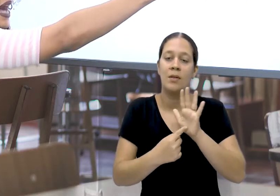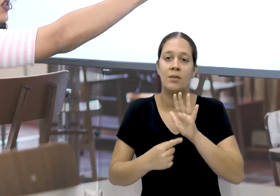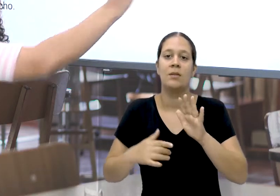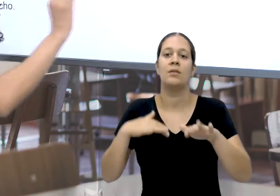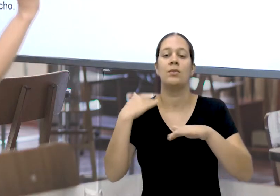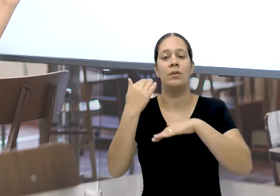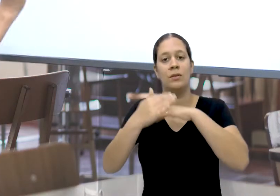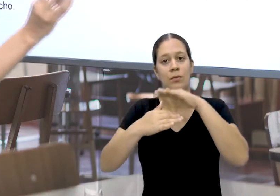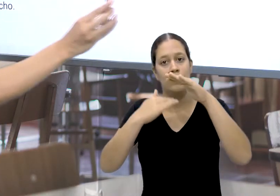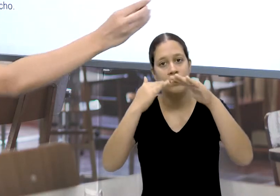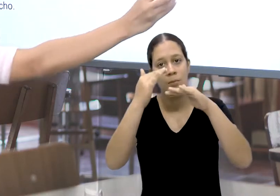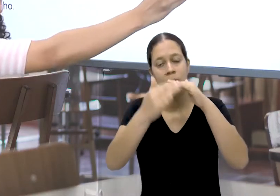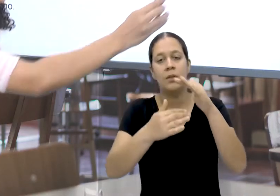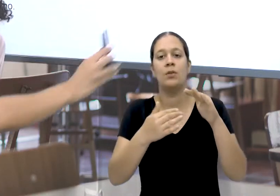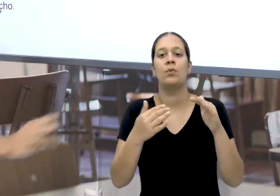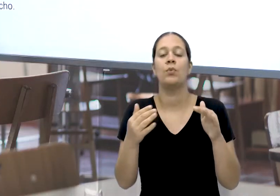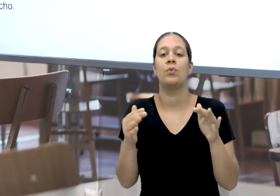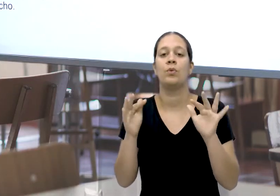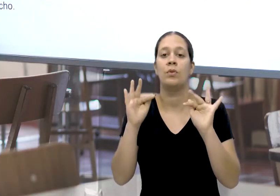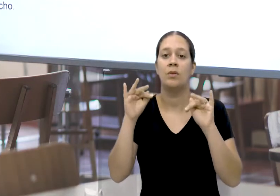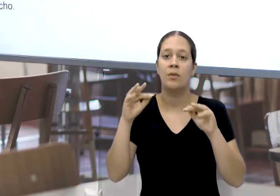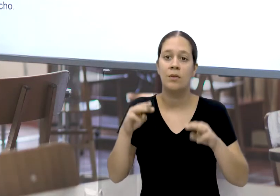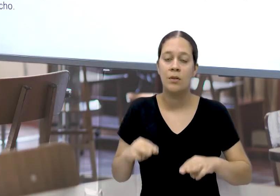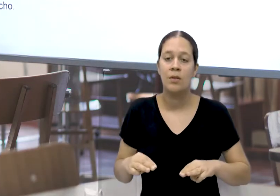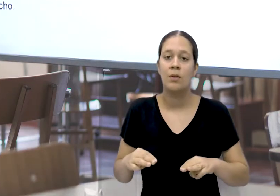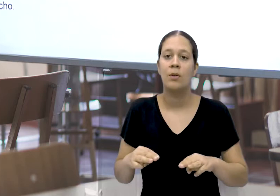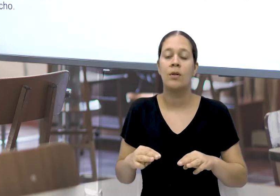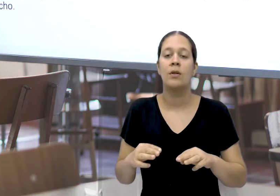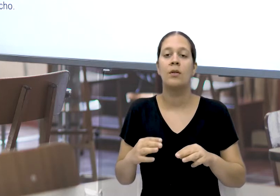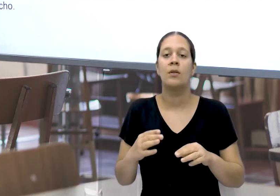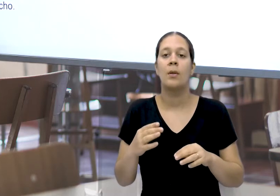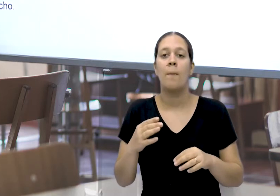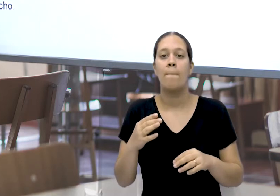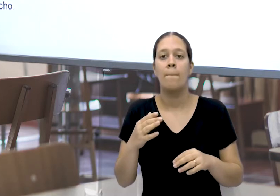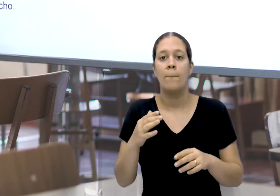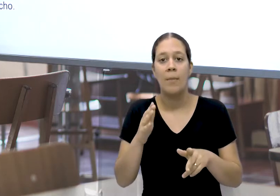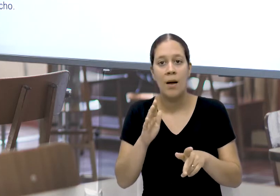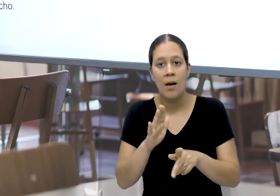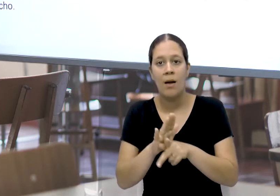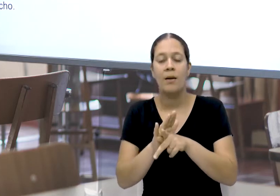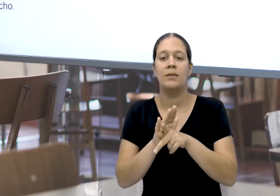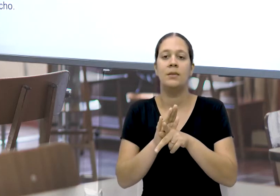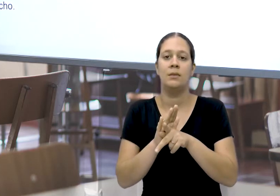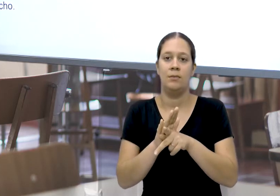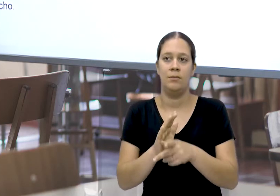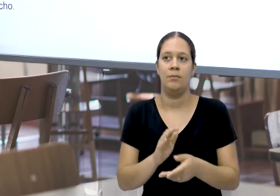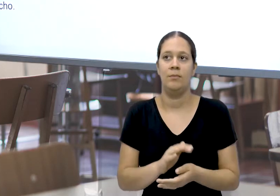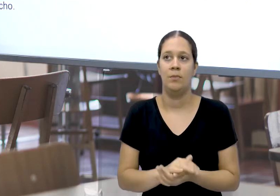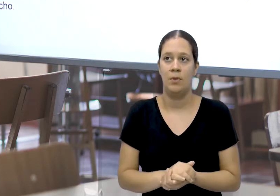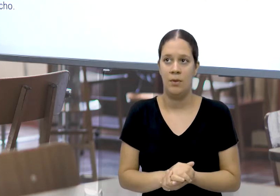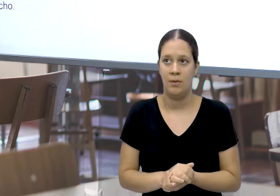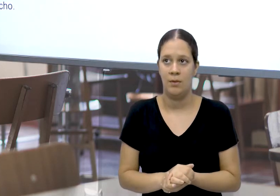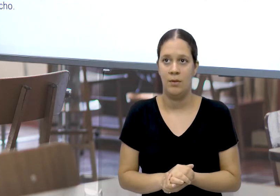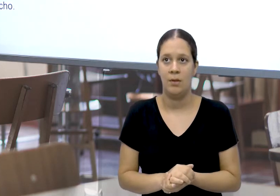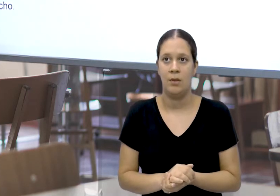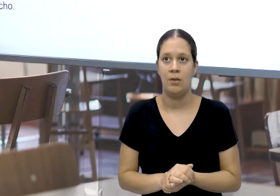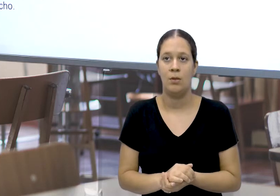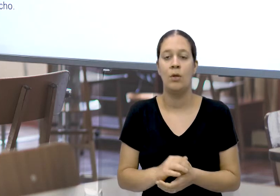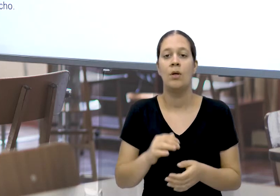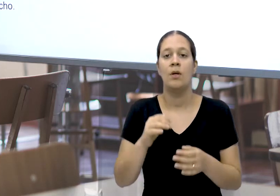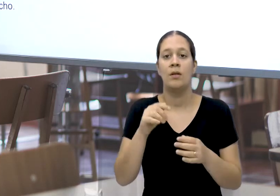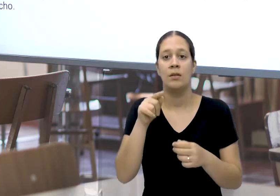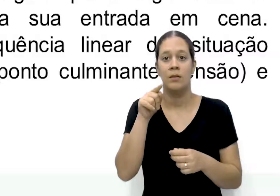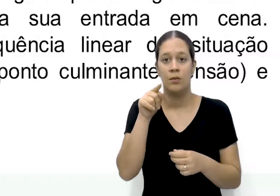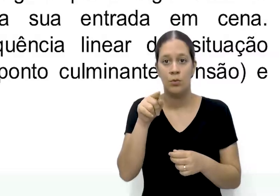sublinha atos e sublinha a palavra cenas. Esses atos, essas cenas que a gente vai dividir